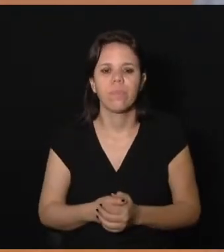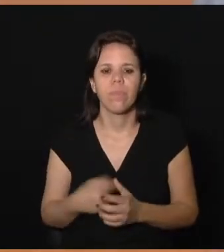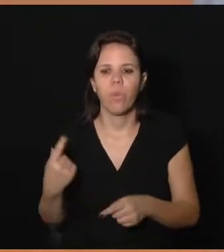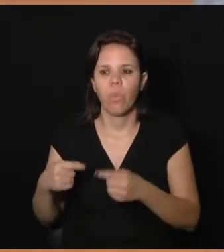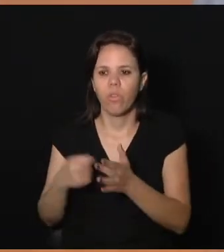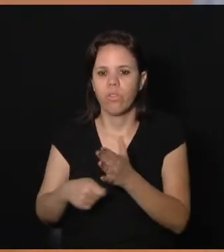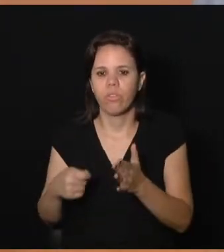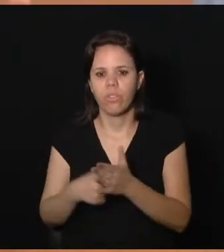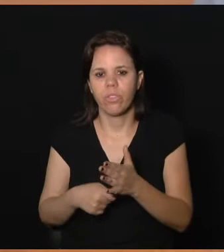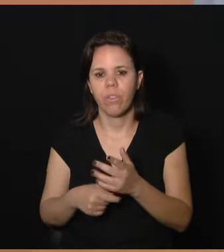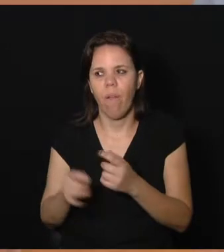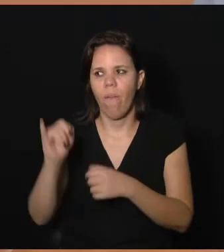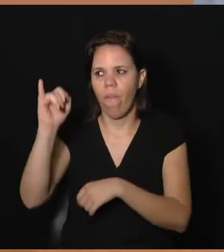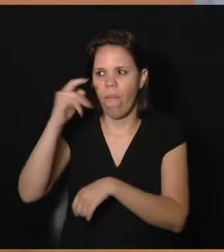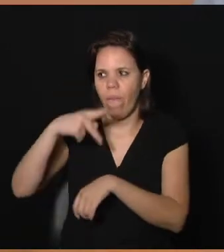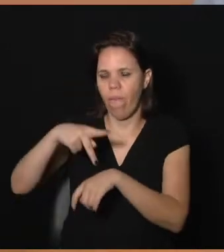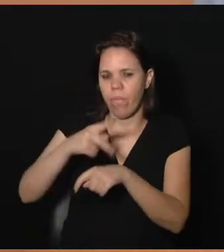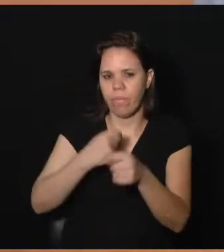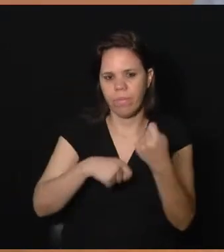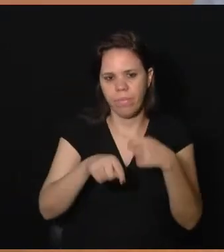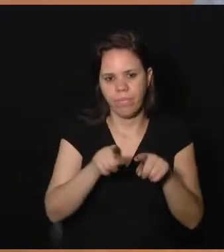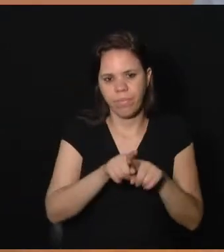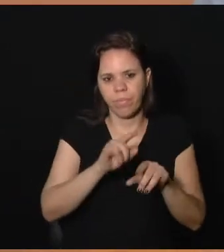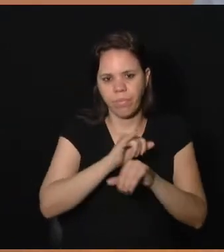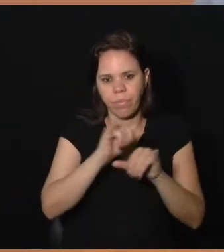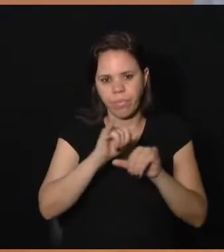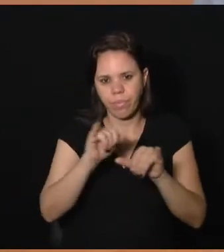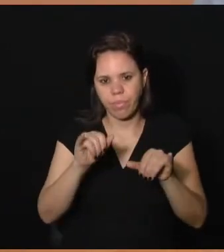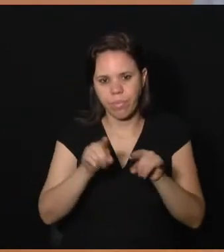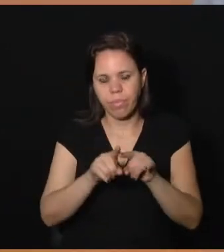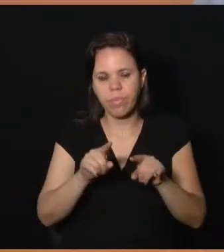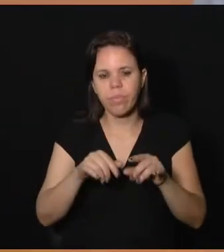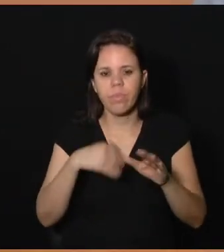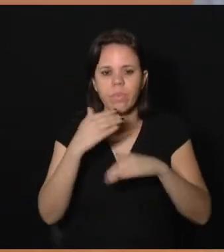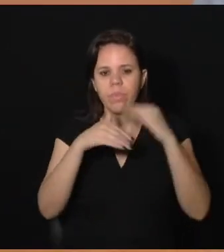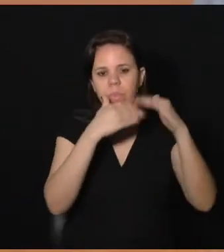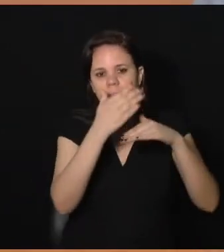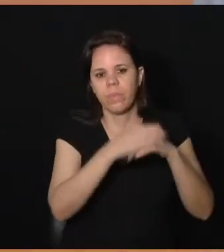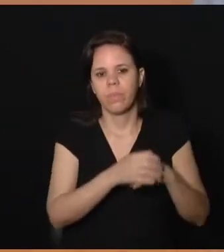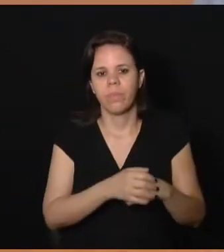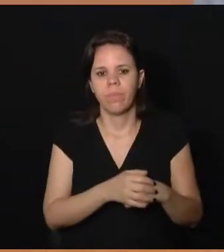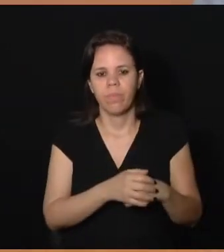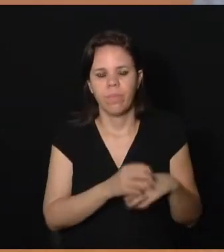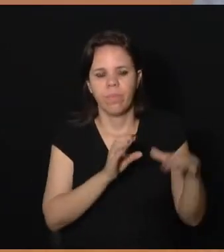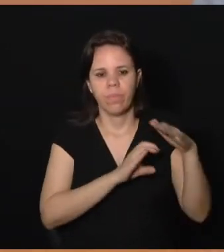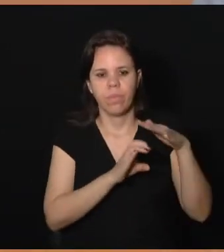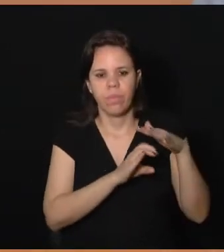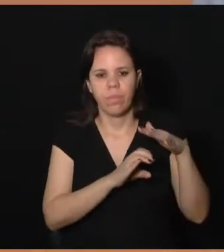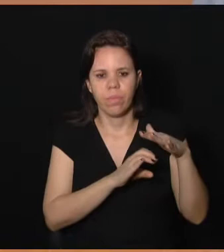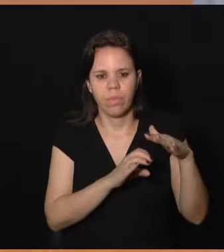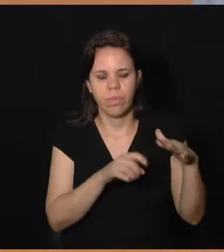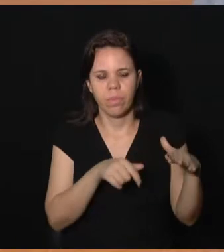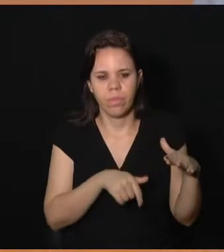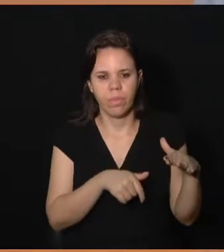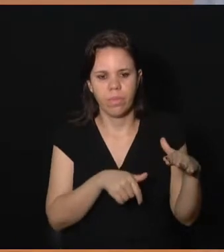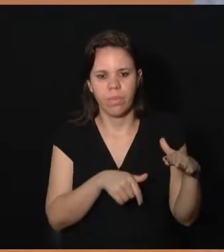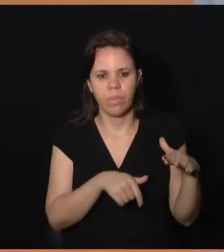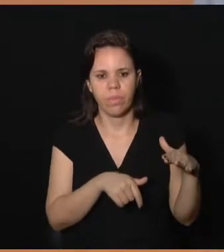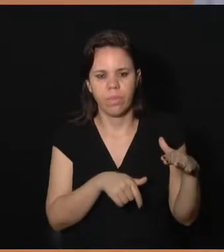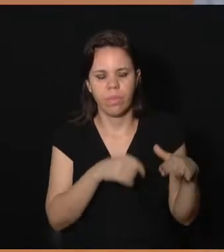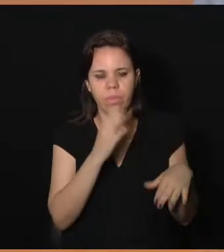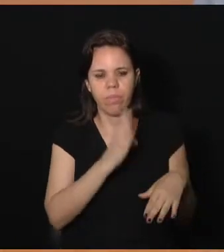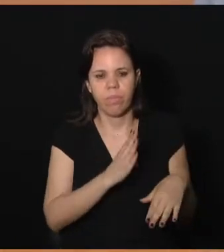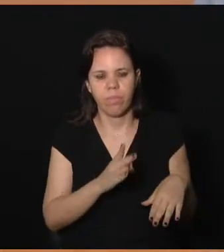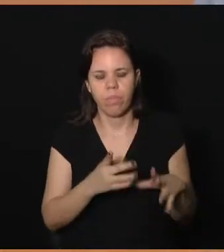comércio exterior depende de divulgação, inclusive do desenvolvimento do empresariado brasileiro. O empresariado brasileiro,